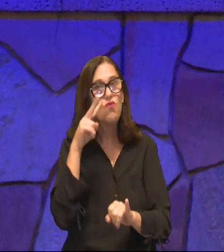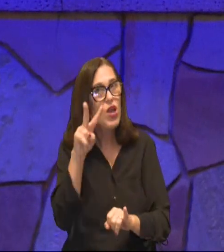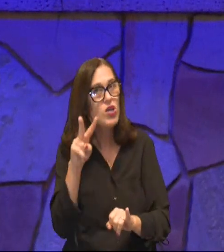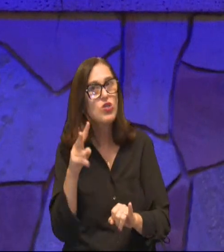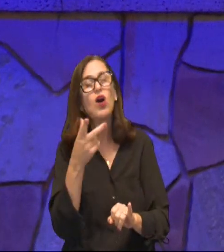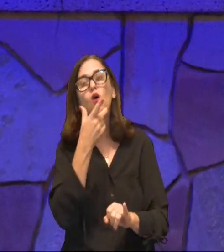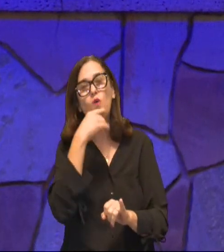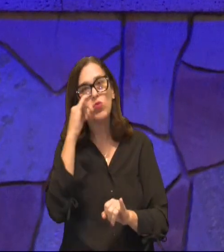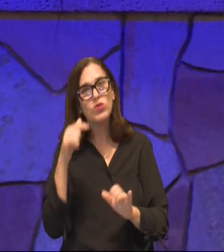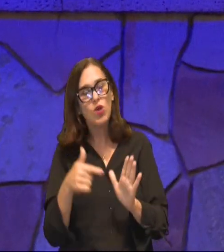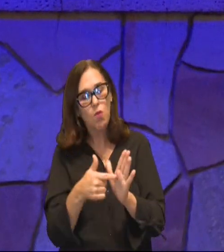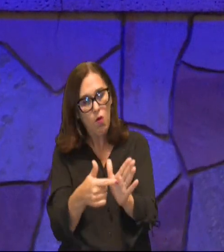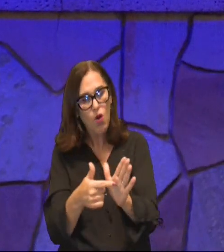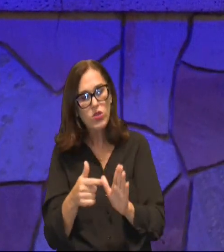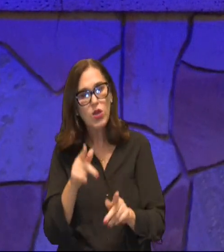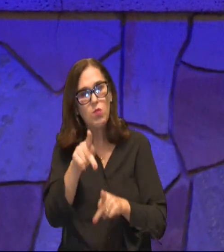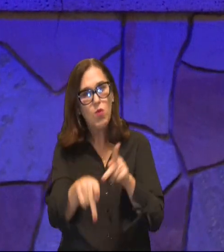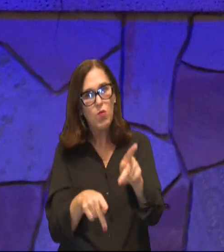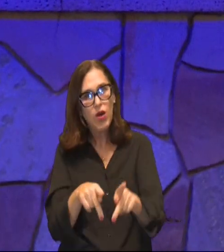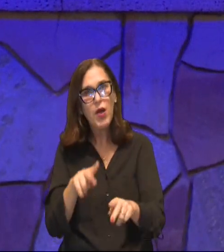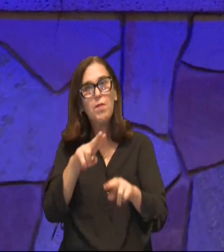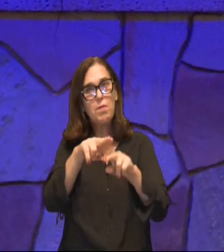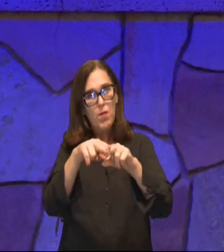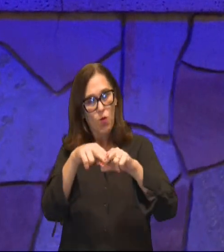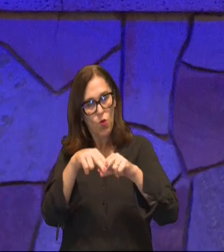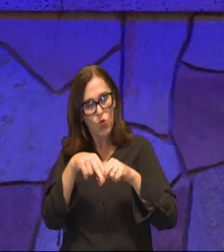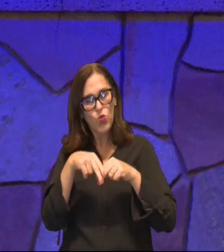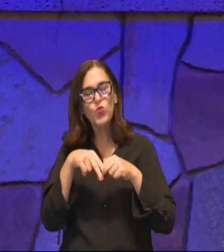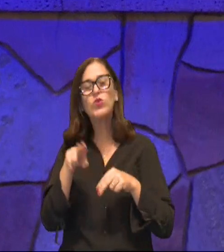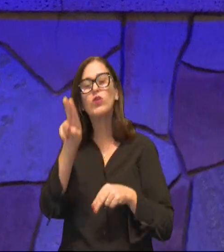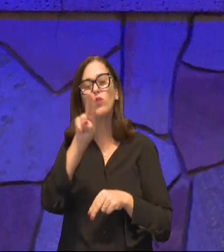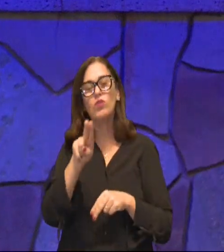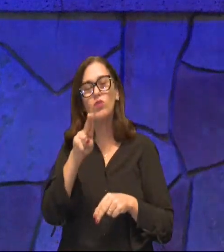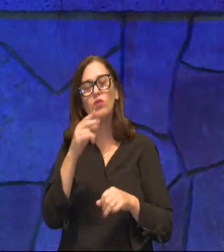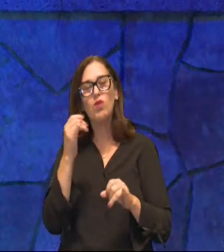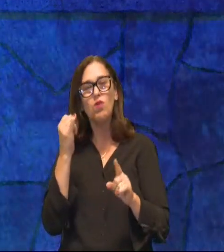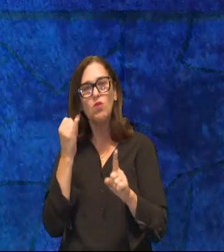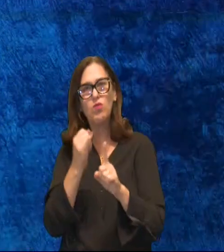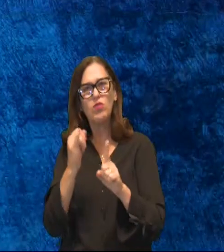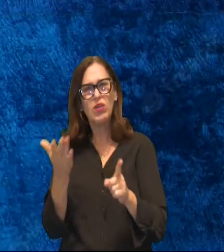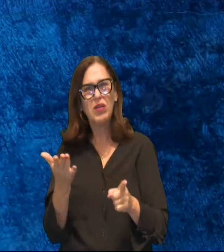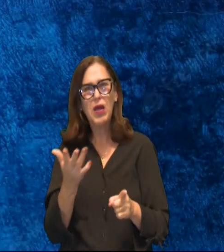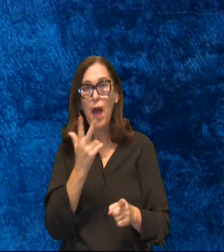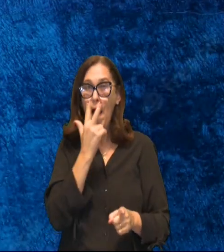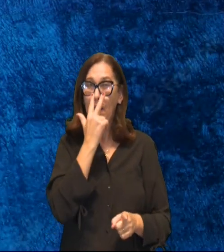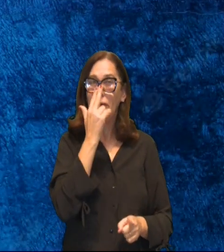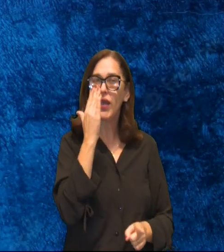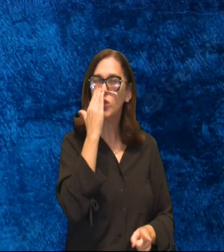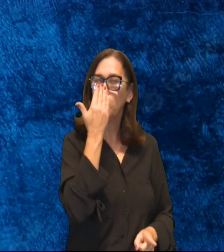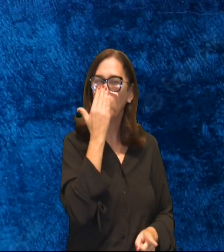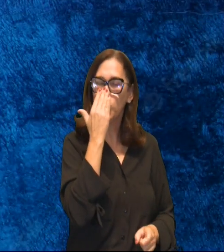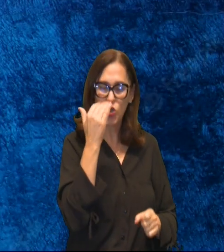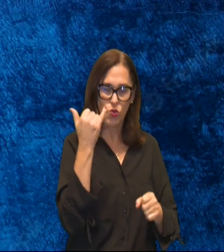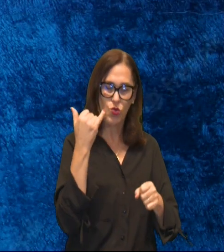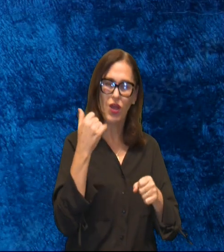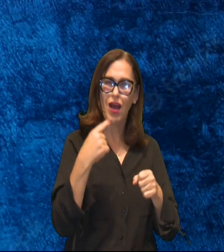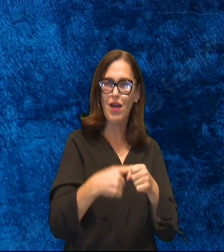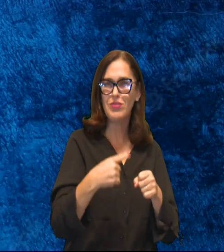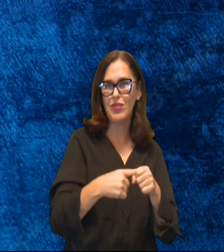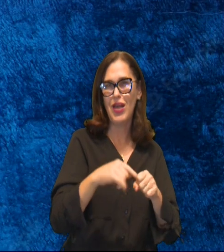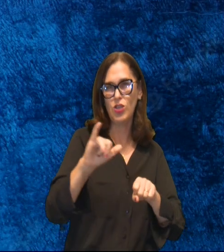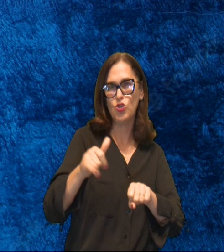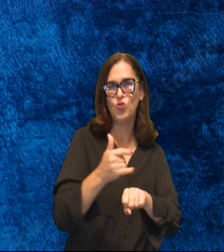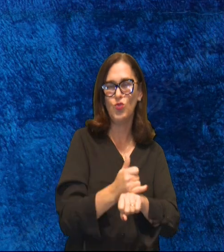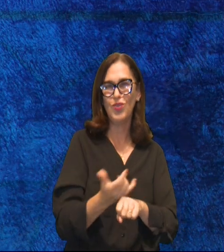se dirige ao povo através do profeta, como se fez prostituta a cidade fiel. Aqui